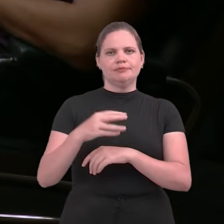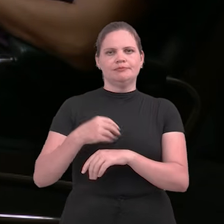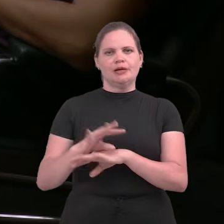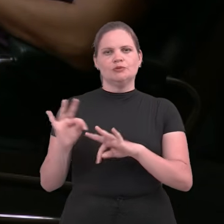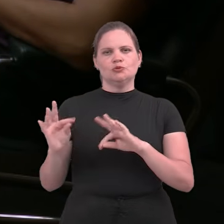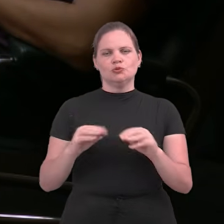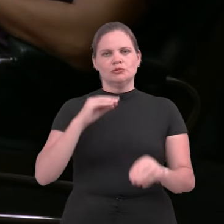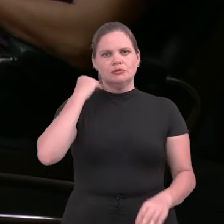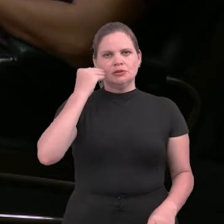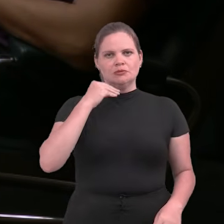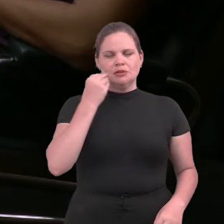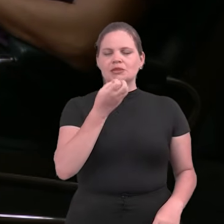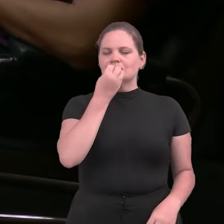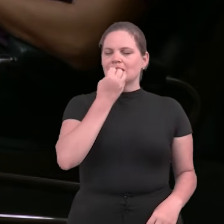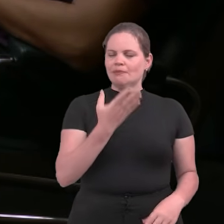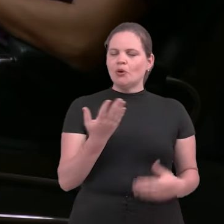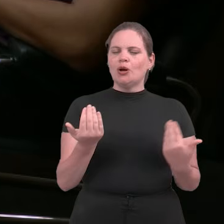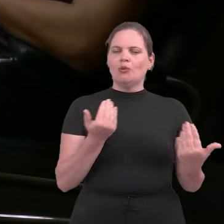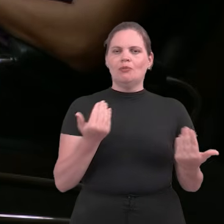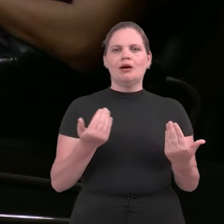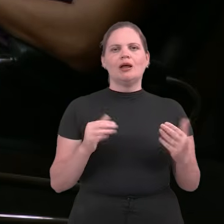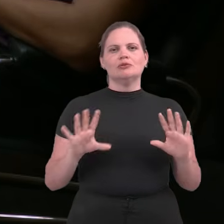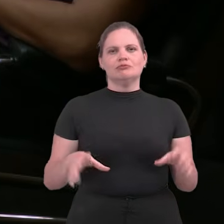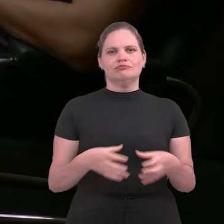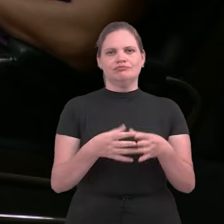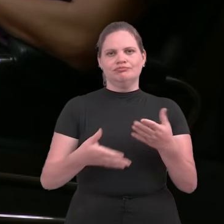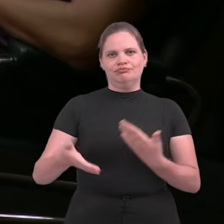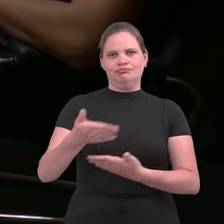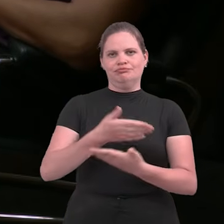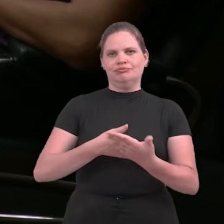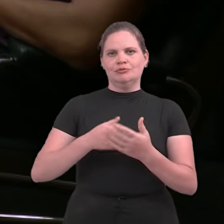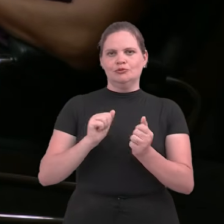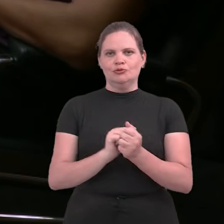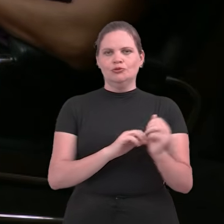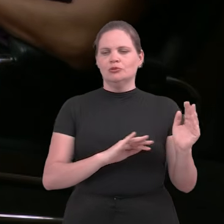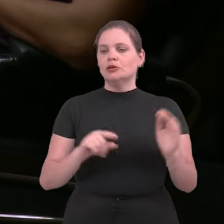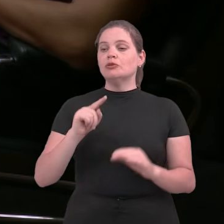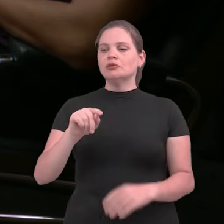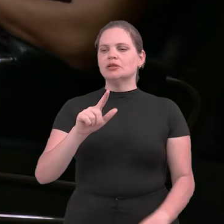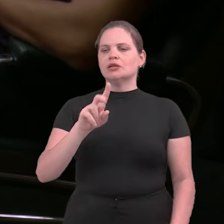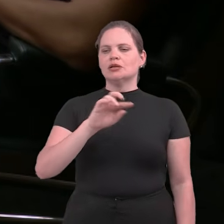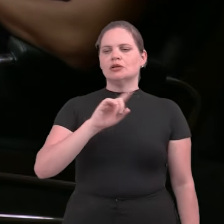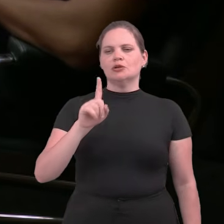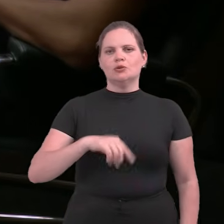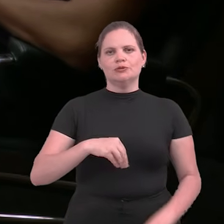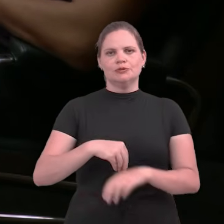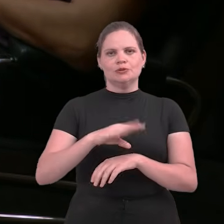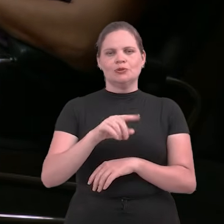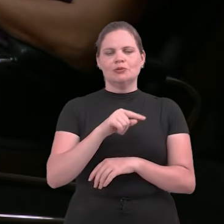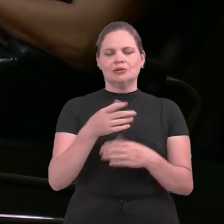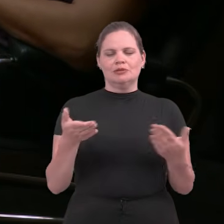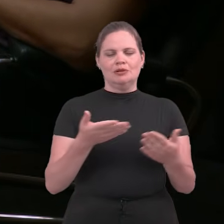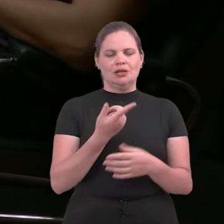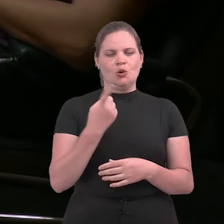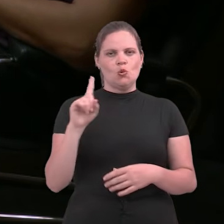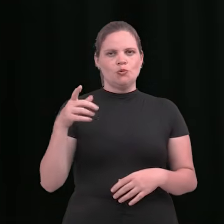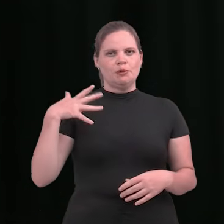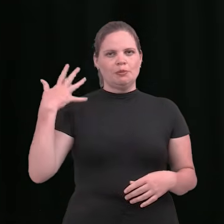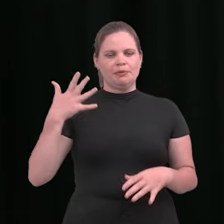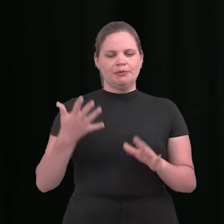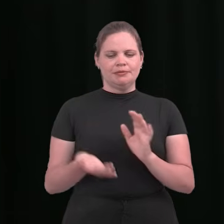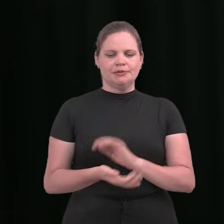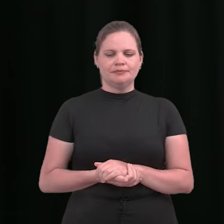Isso também é ser corpo, né? A igreja é corpo de Cristo, né? E você, Luiz, compartilha uma mensagem final para os irmãos, hein? Bom, a